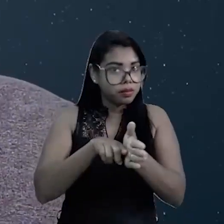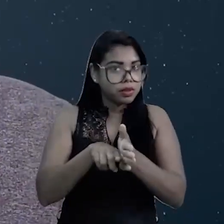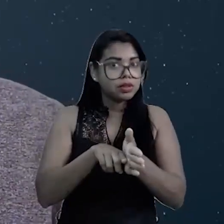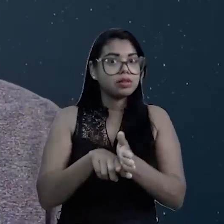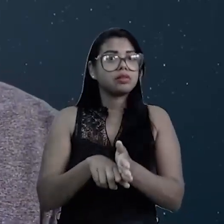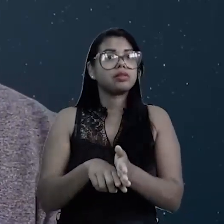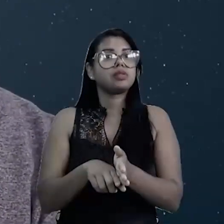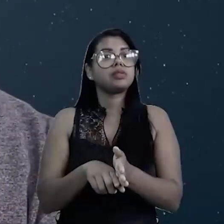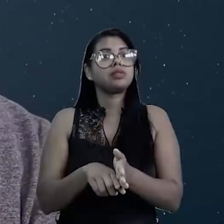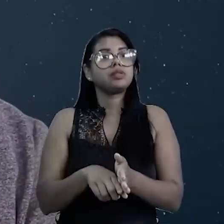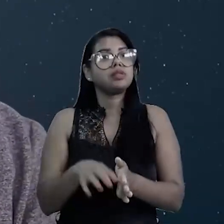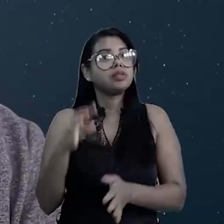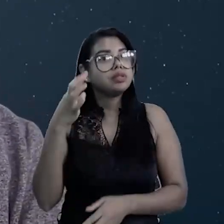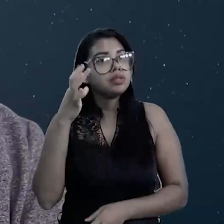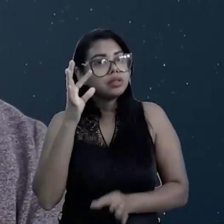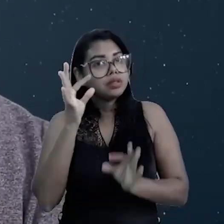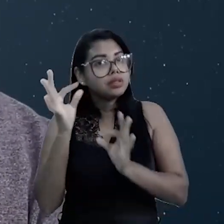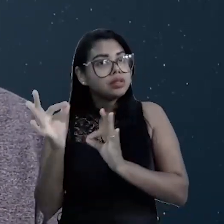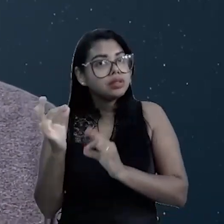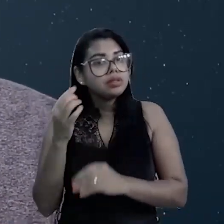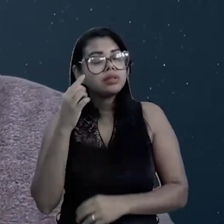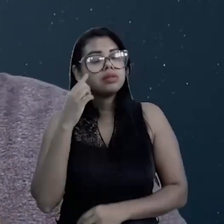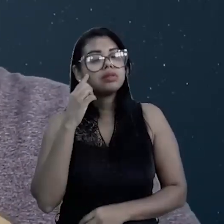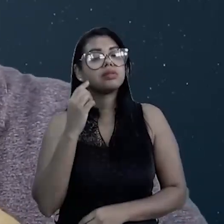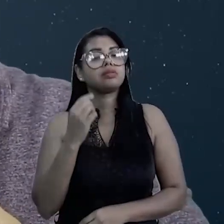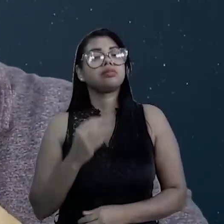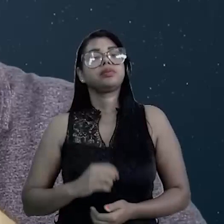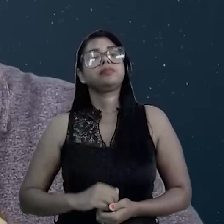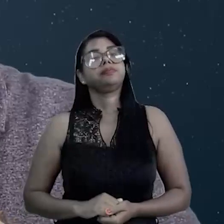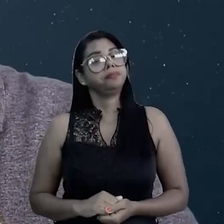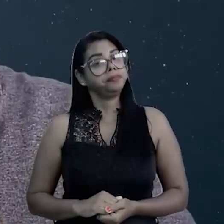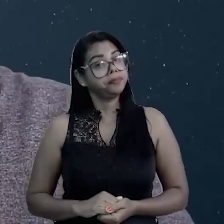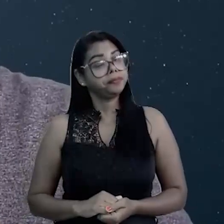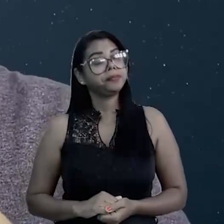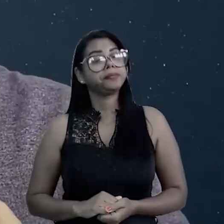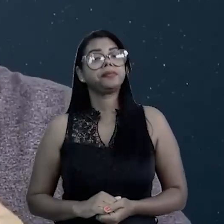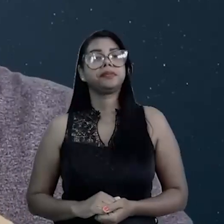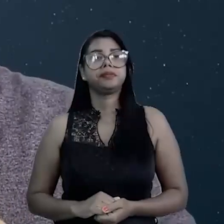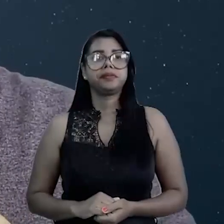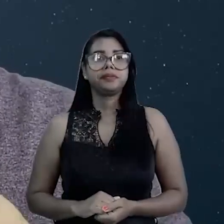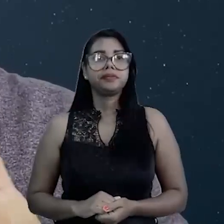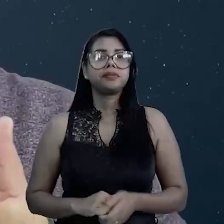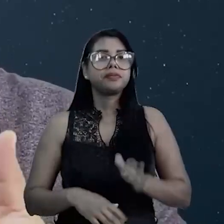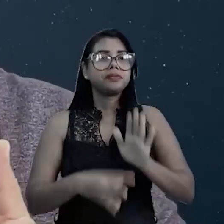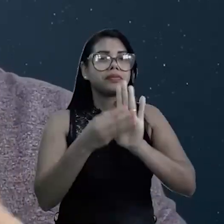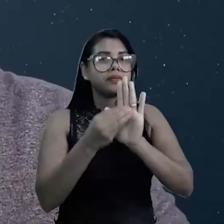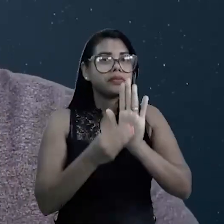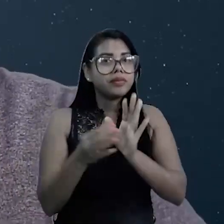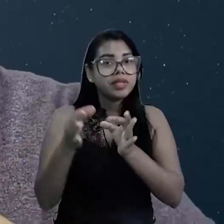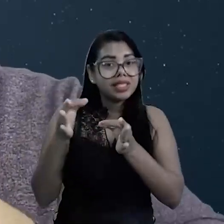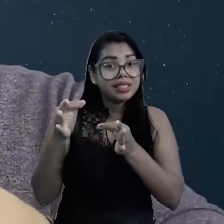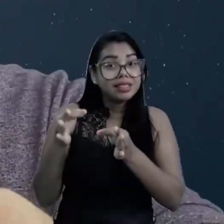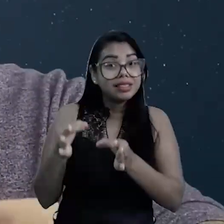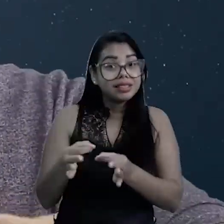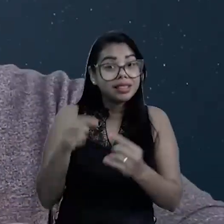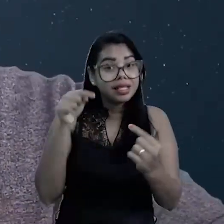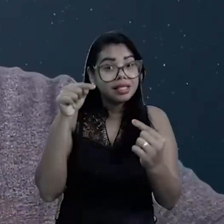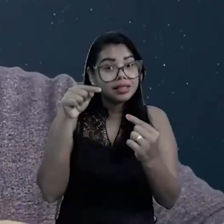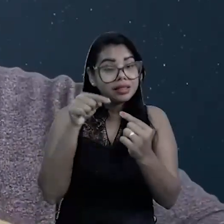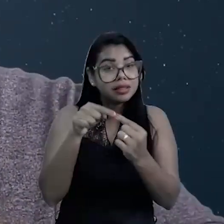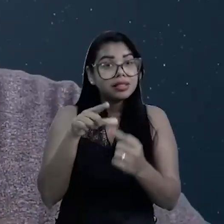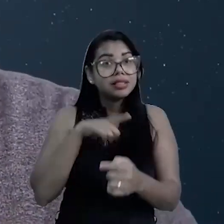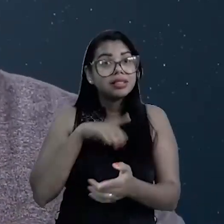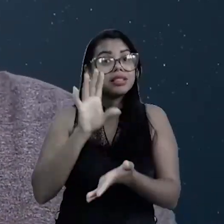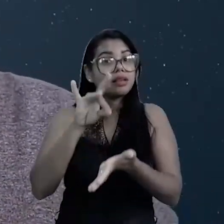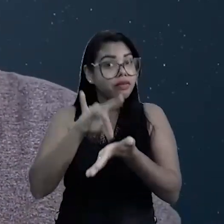aquela citação que o candidato está fazendo, ela é correta, se ela realmente existe e se